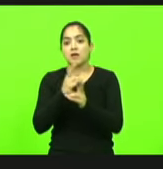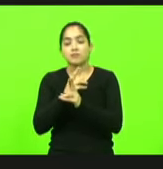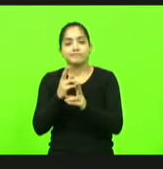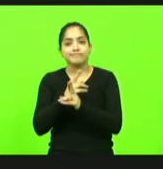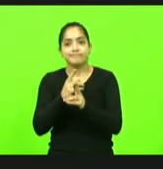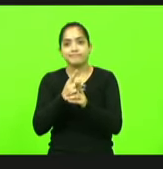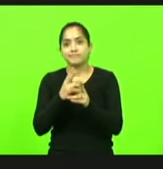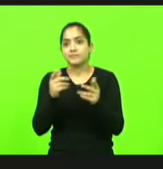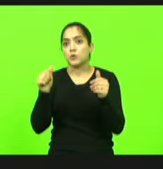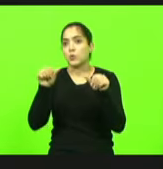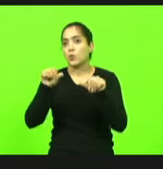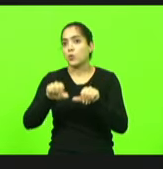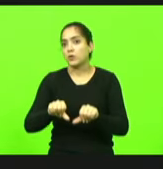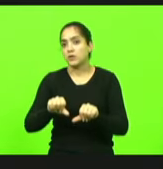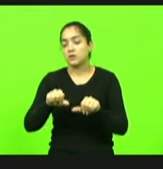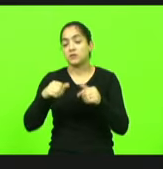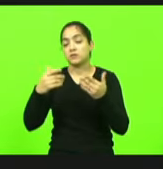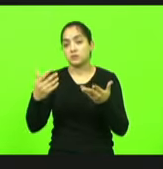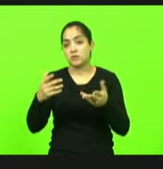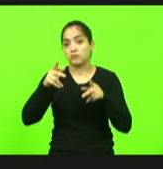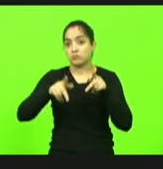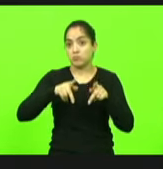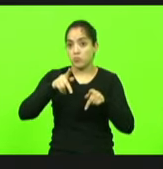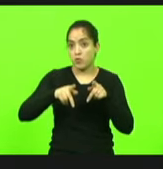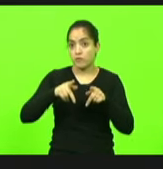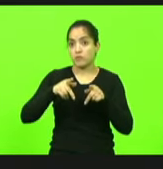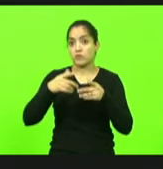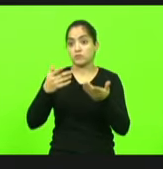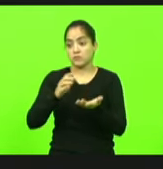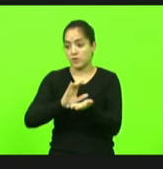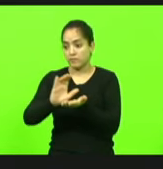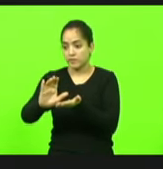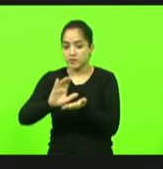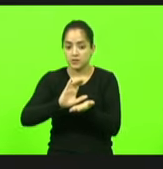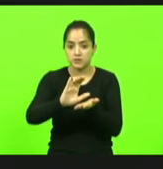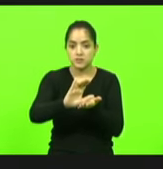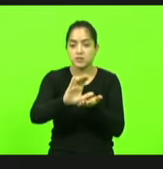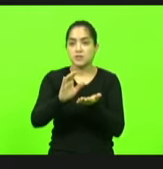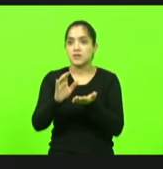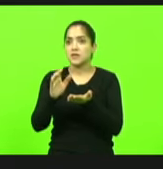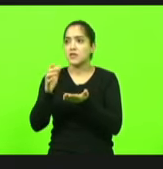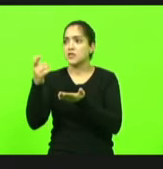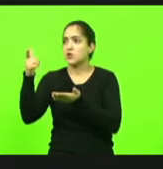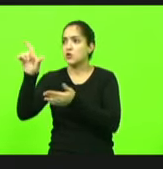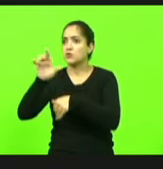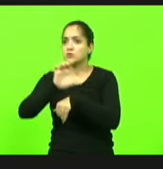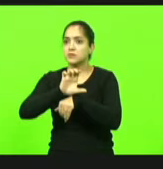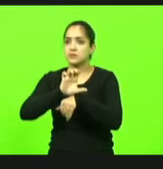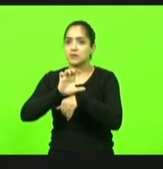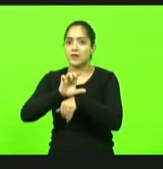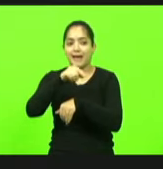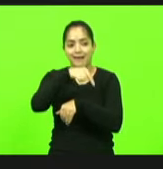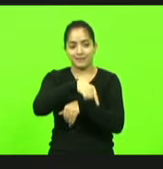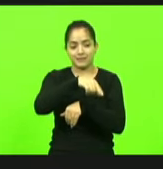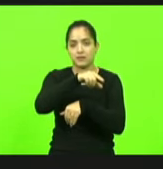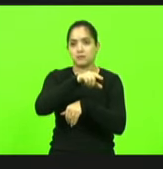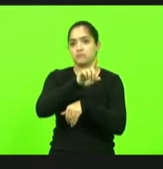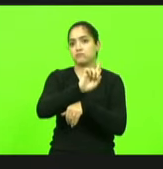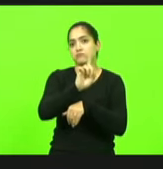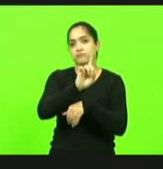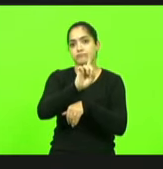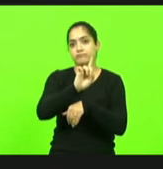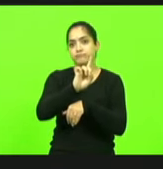Brasil. Ou seja, o povo catarinense está financiando obra em diversos estados, menos em Santa Catarina.